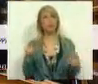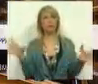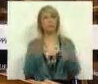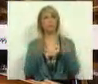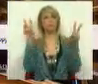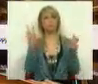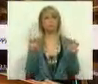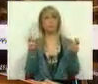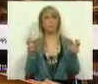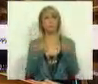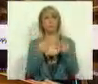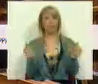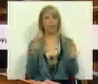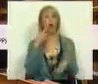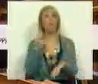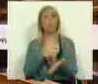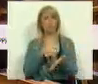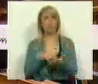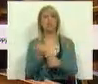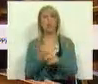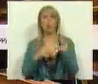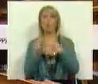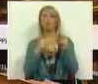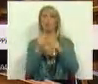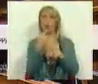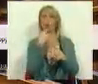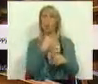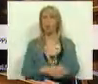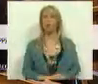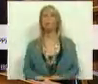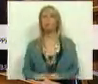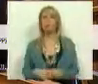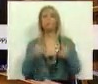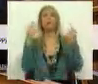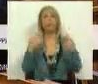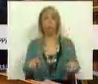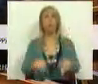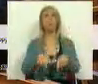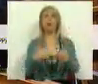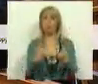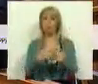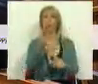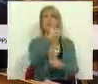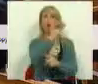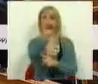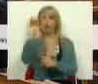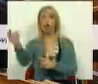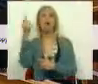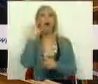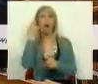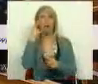uma posição muito construtiva e tem, aliás, sido um partido que tem chamado a atenção para esta questão do consumir